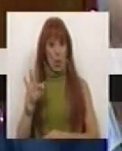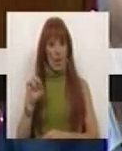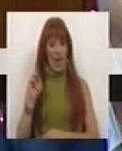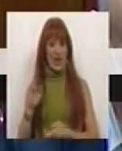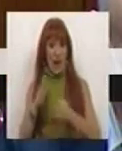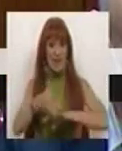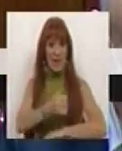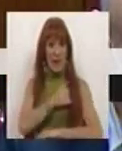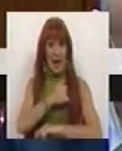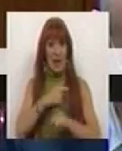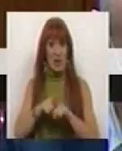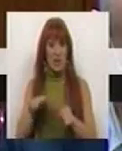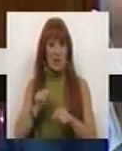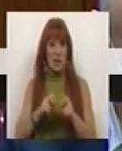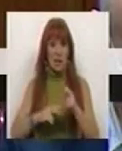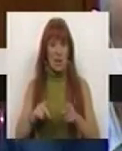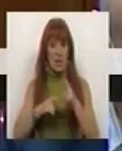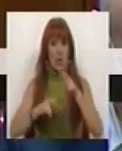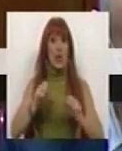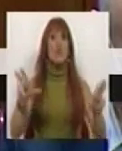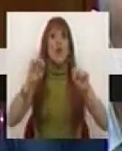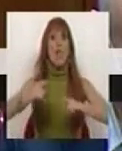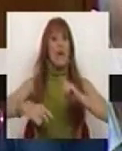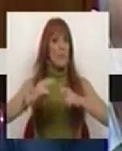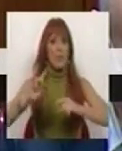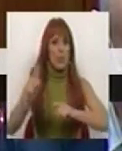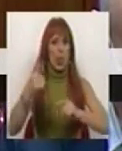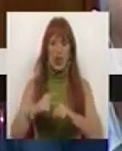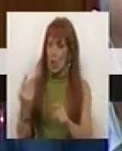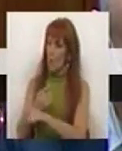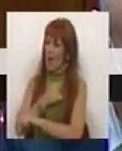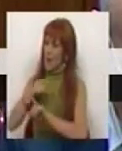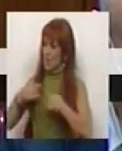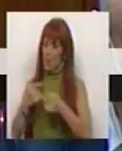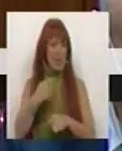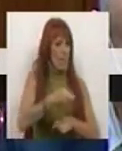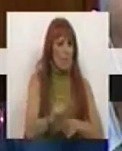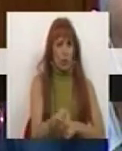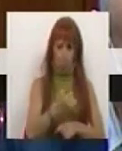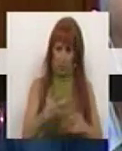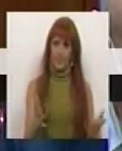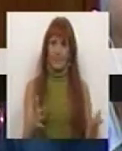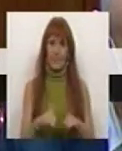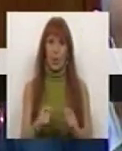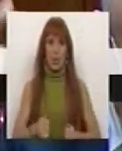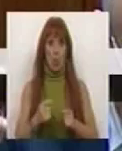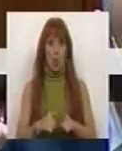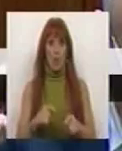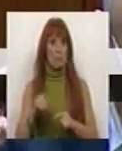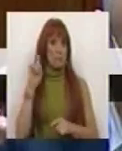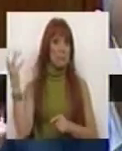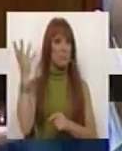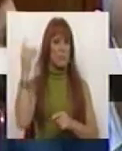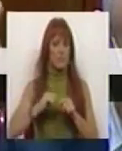anos, o acesso à habitação assentou na construção nova e não na reabilitação, na compra de casa própria e não no arrendamento. Um bom círculo